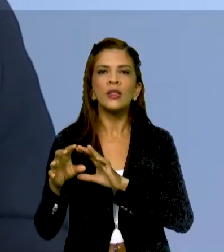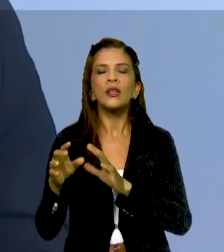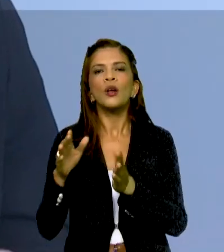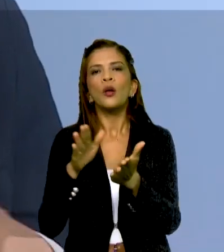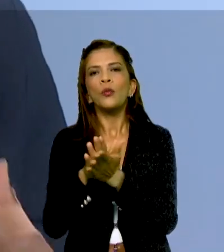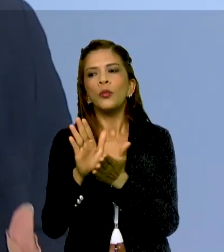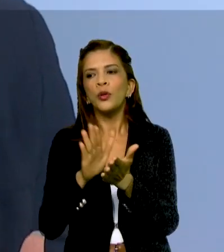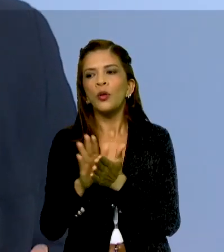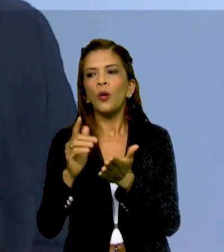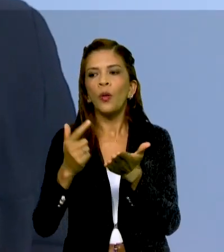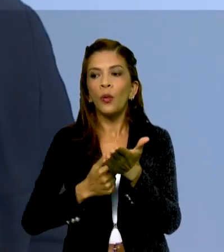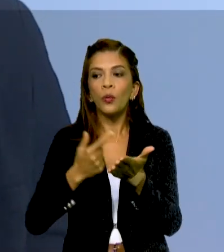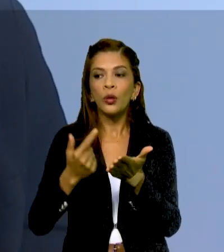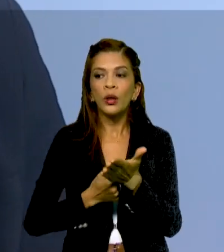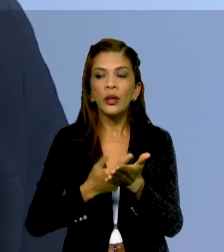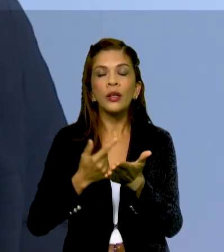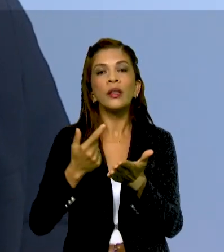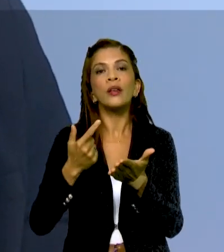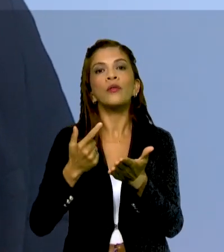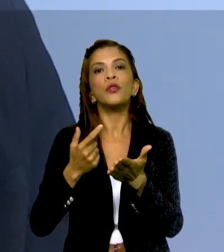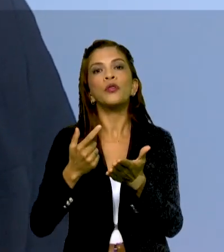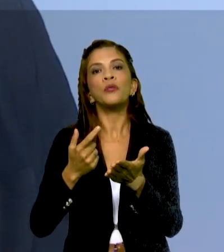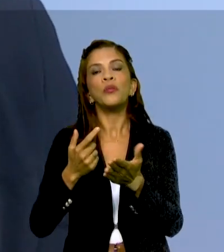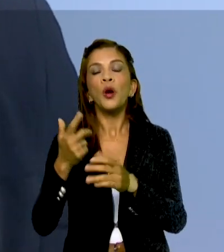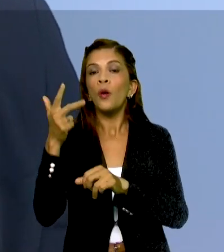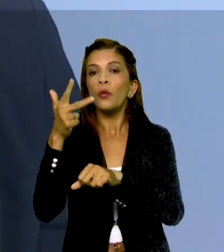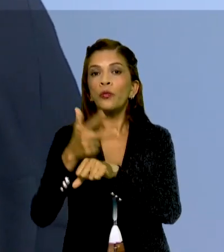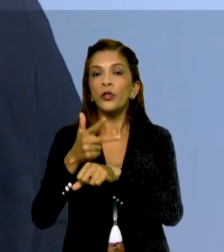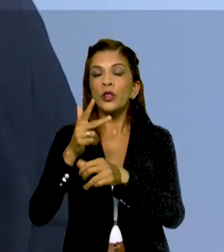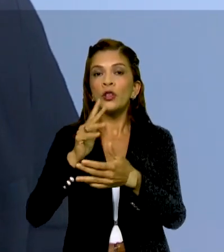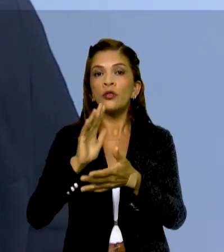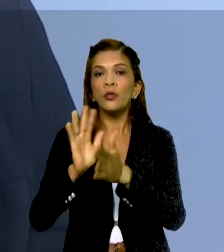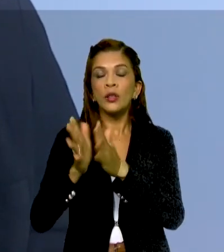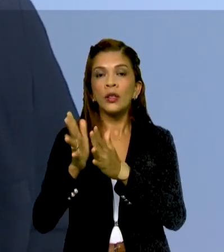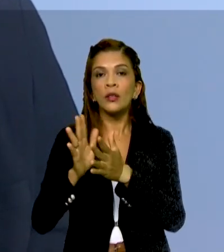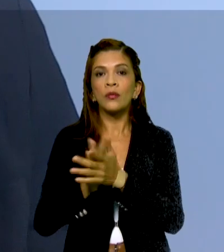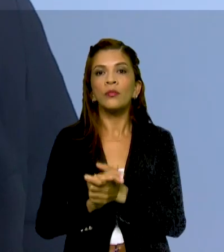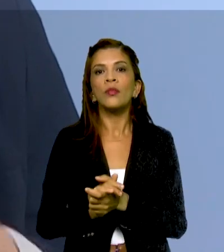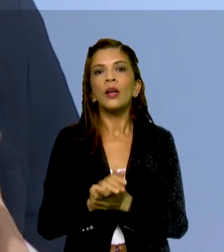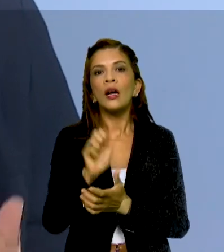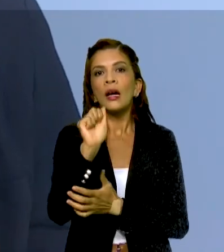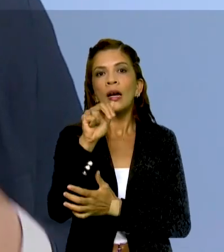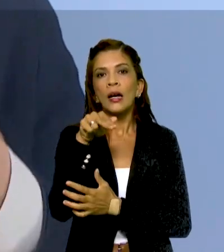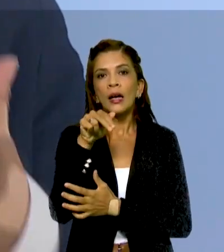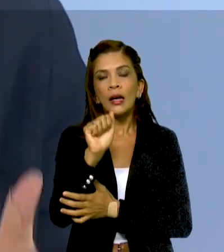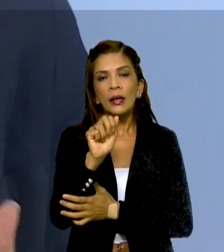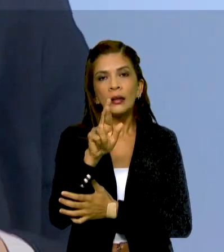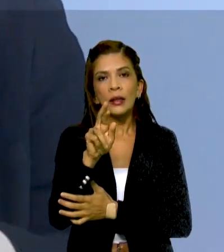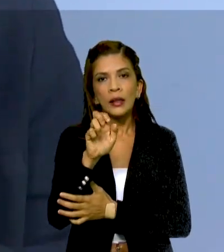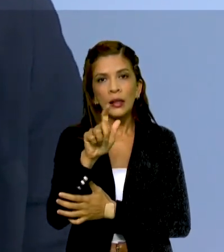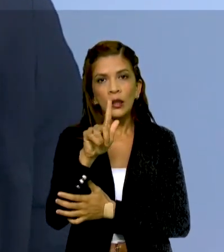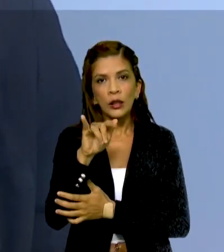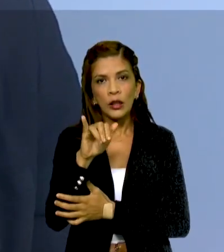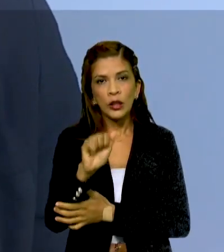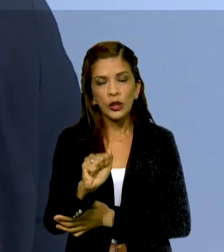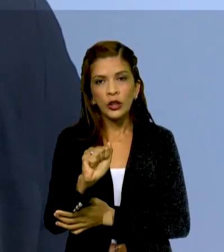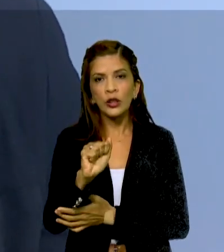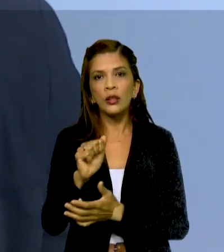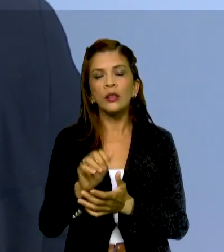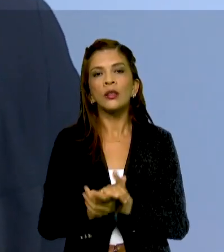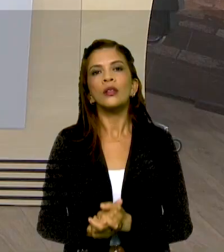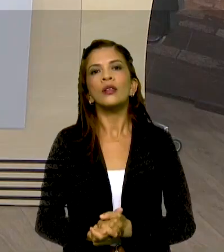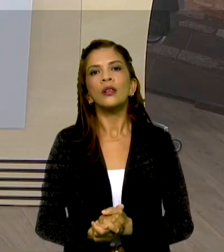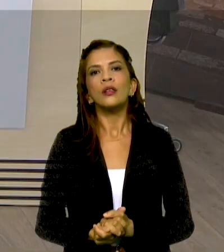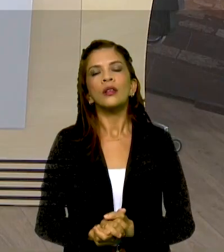com um DVD, com vídeos em Libras. Tem a professora Ana Regina Campelo, que é surda, é do Maranhão, mas que mora no Rio há